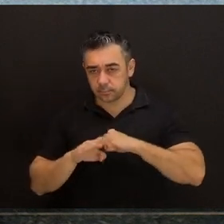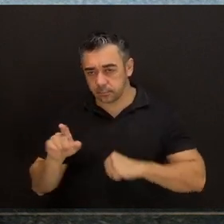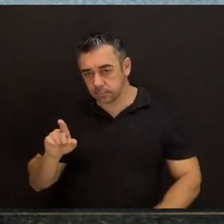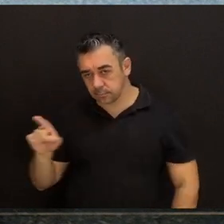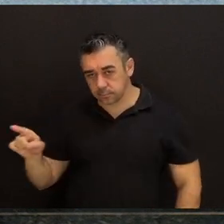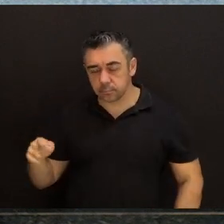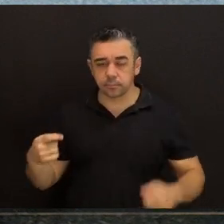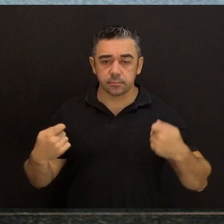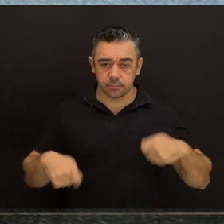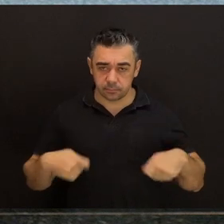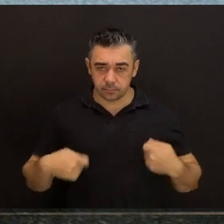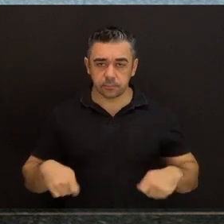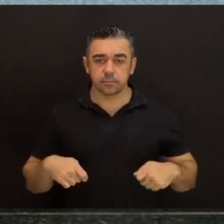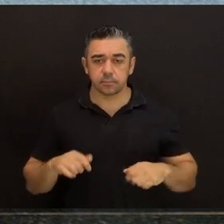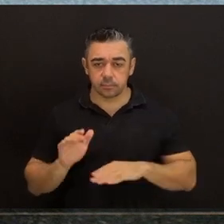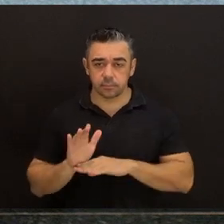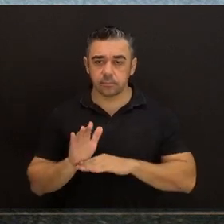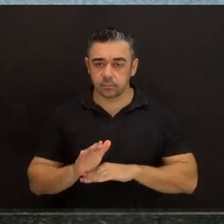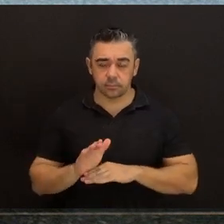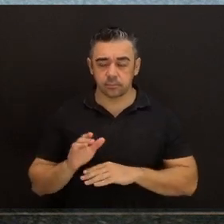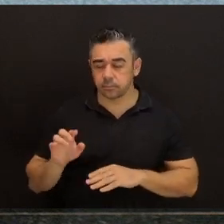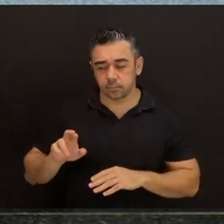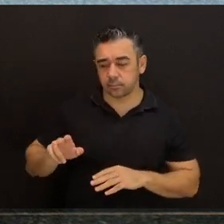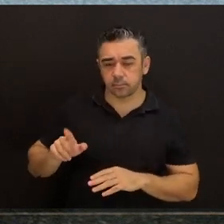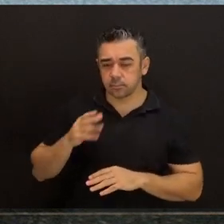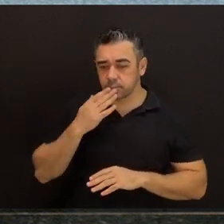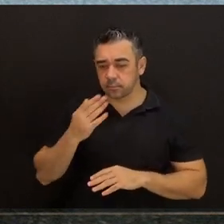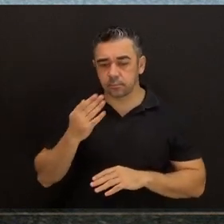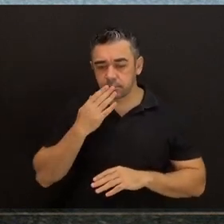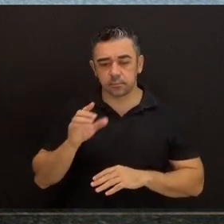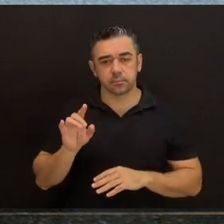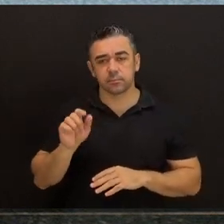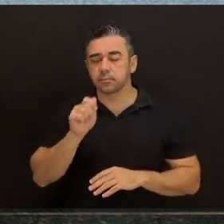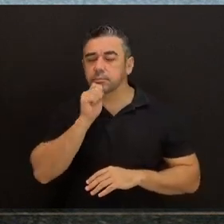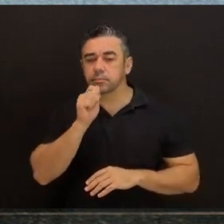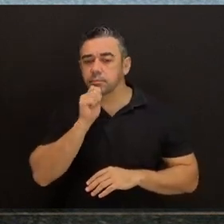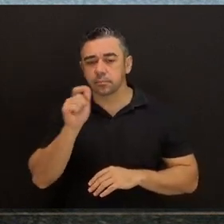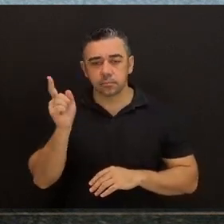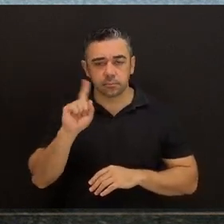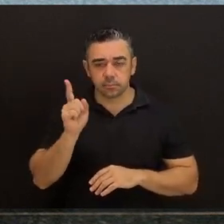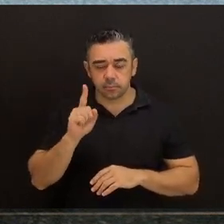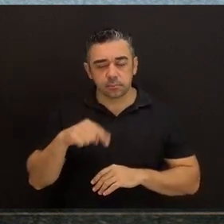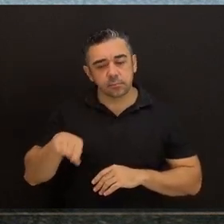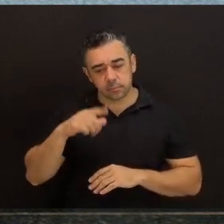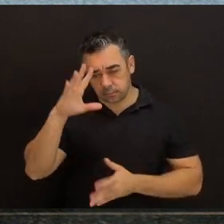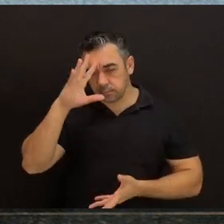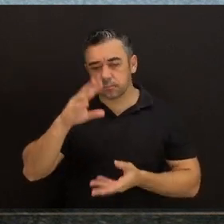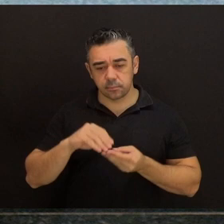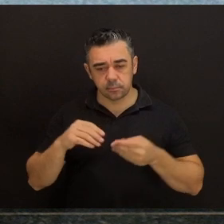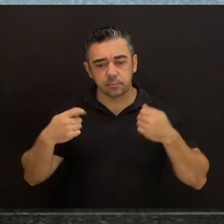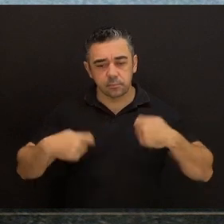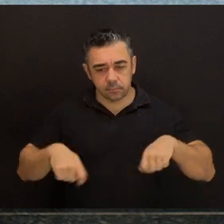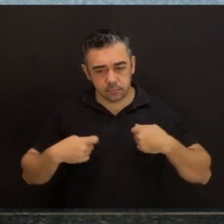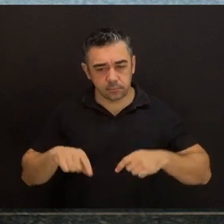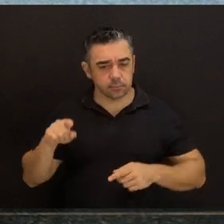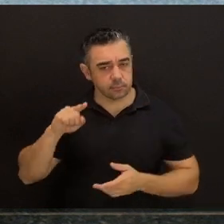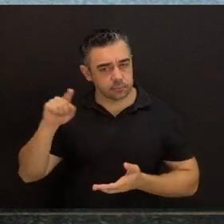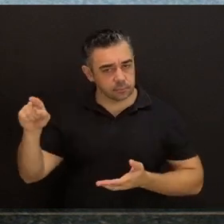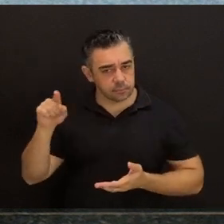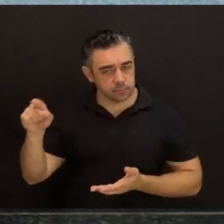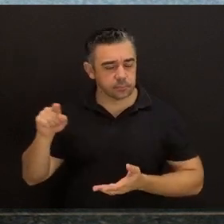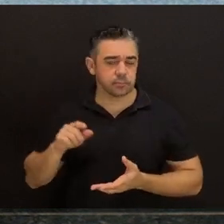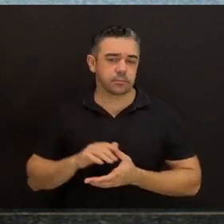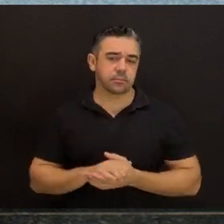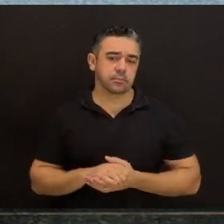precisando gente eles não fazem pedidos só por fazer porque eles entendem a necessidade que tem lá Estão